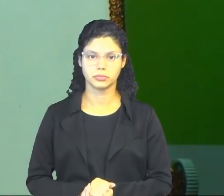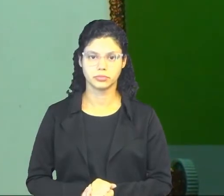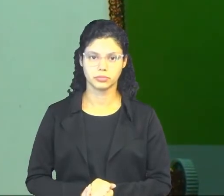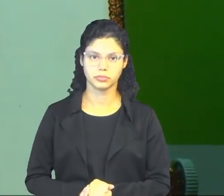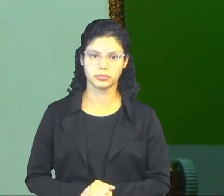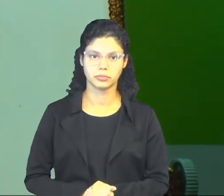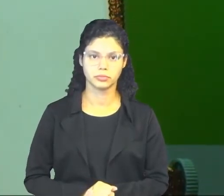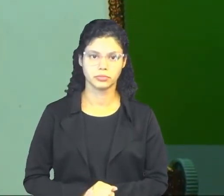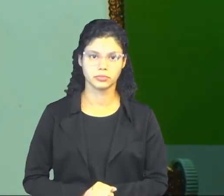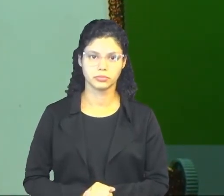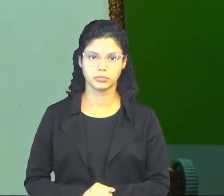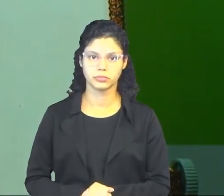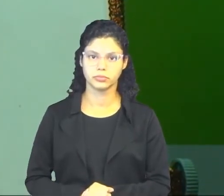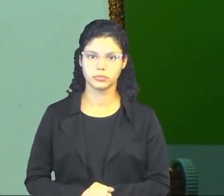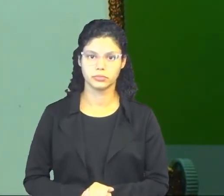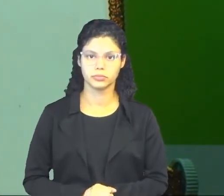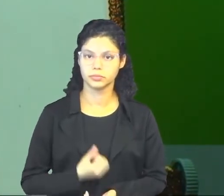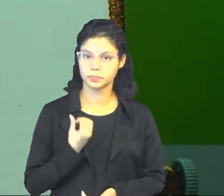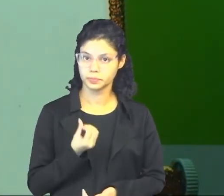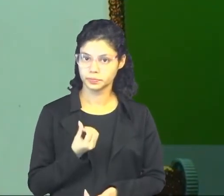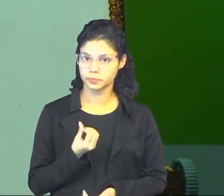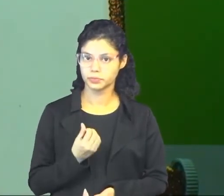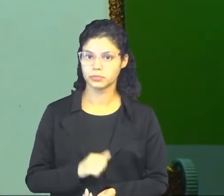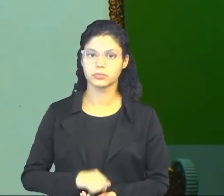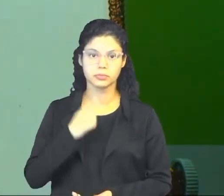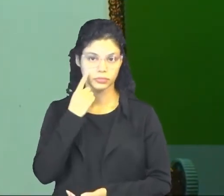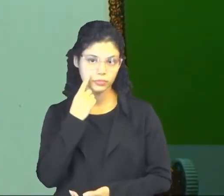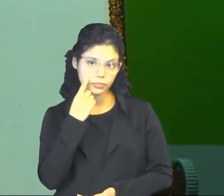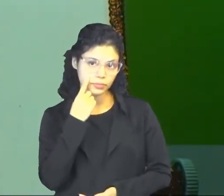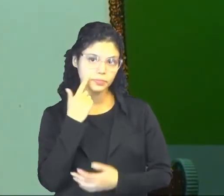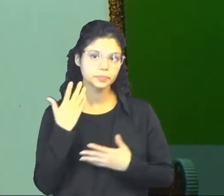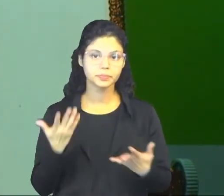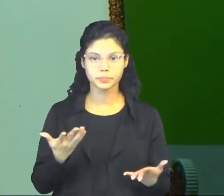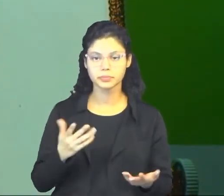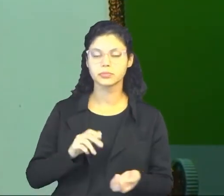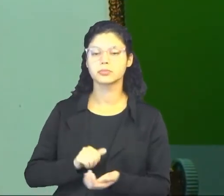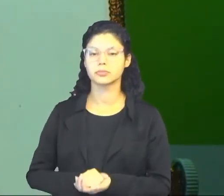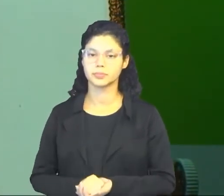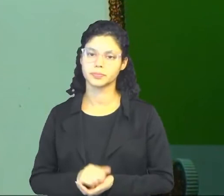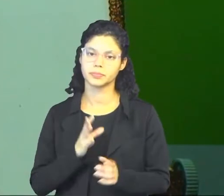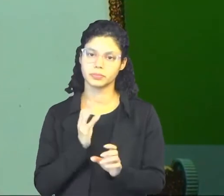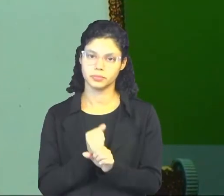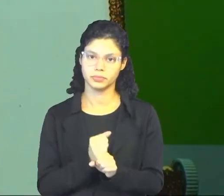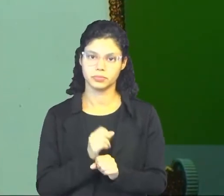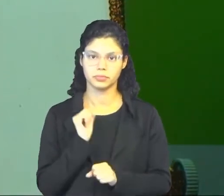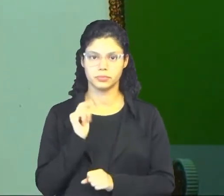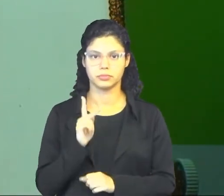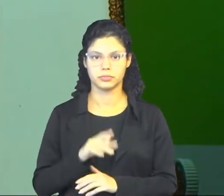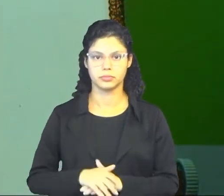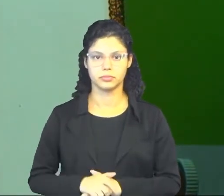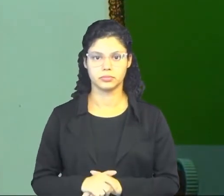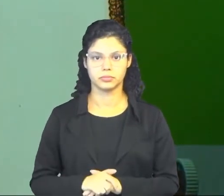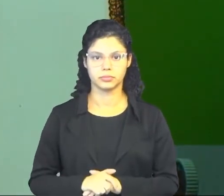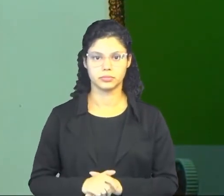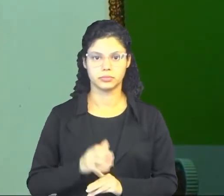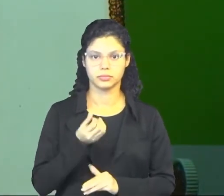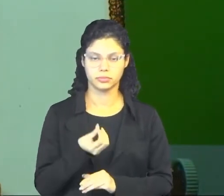5, 6. Olha só como é que eu efetuo a minha adição, ok? Eu tenho o número